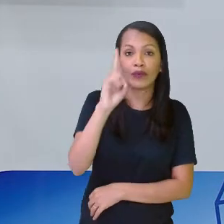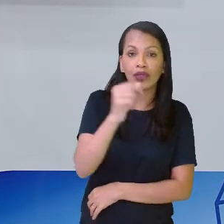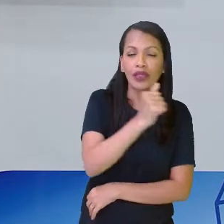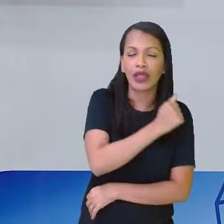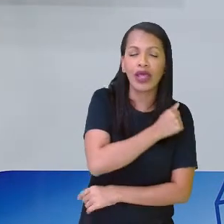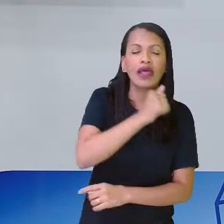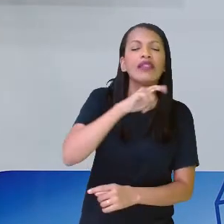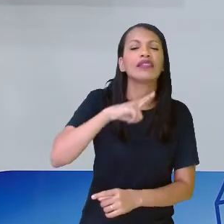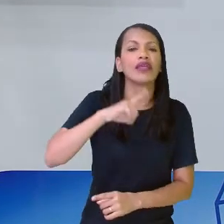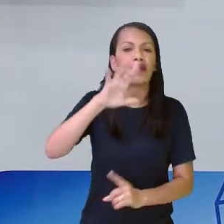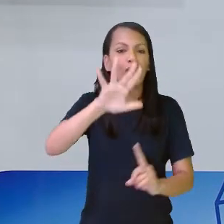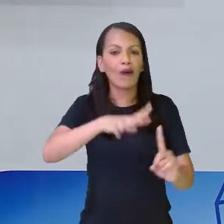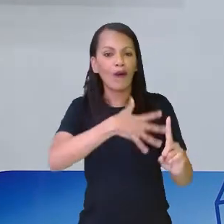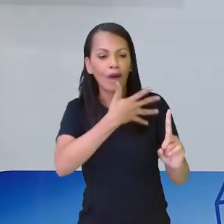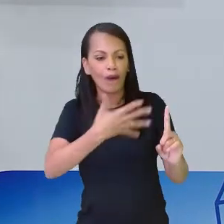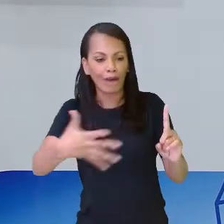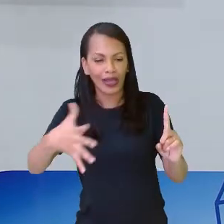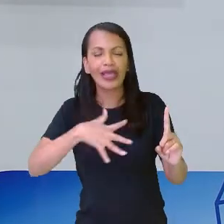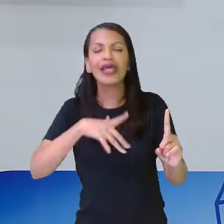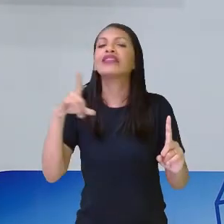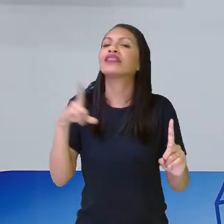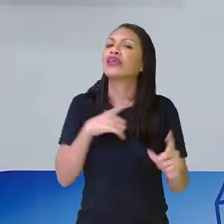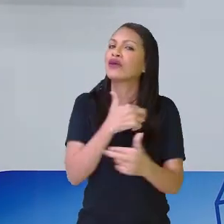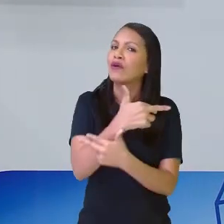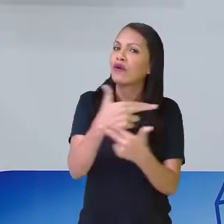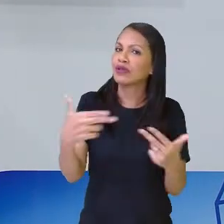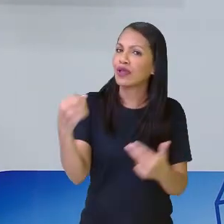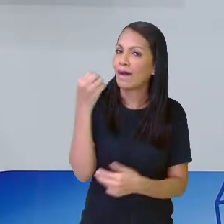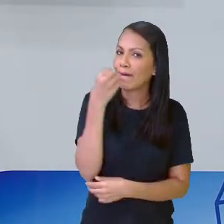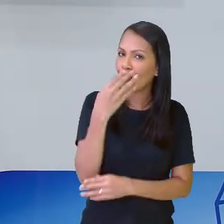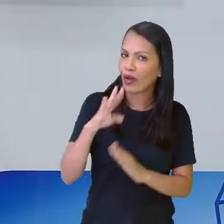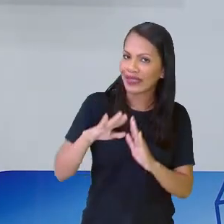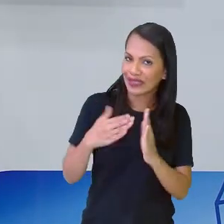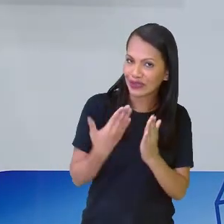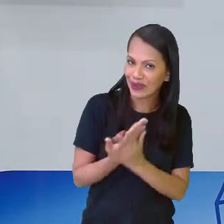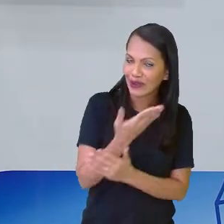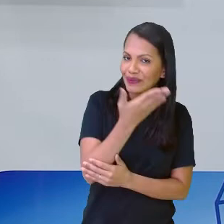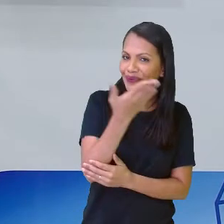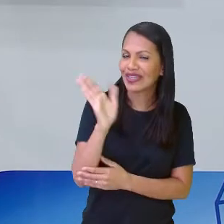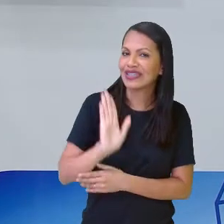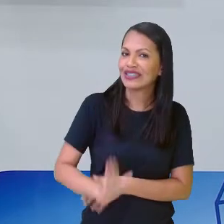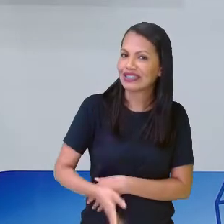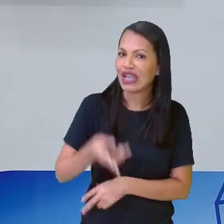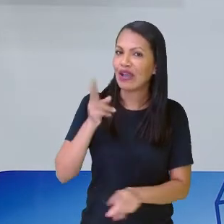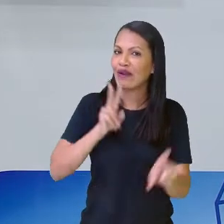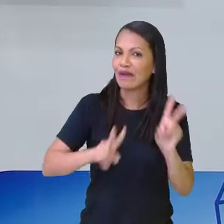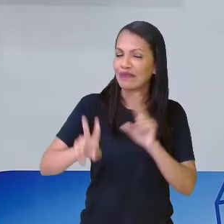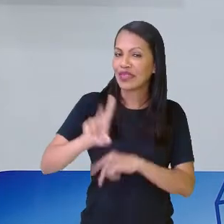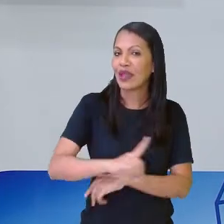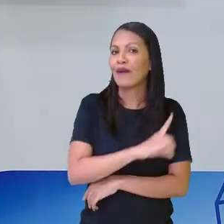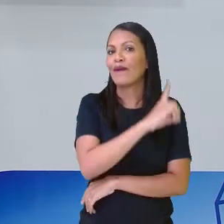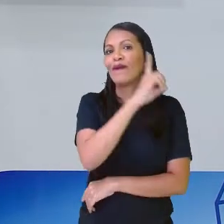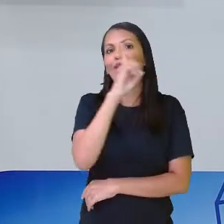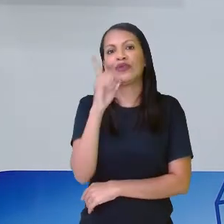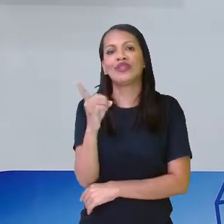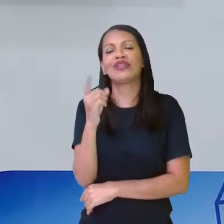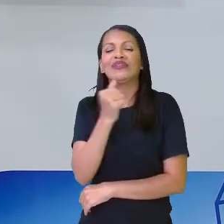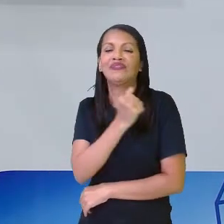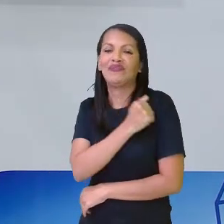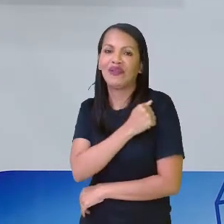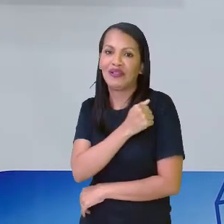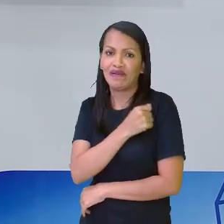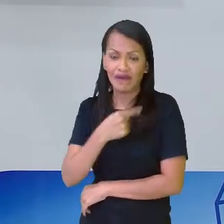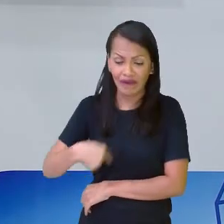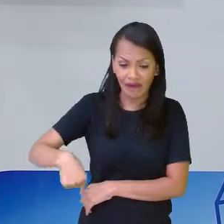homenagens por aqui, com certeza deve ter muita coisa boa na escola. Quem já estiver na escola já deve ter ouvido falar que é o dia do estudante, já deve ter comemorado. Quem ainda vai